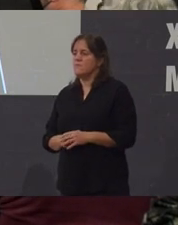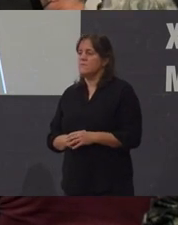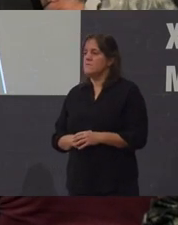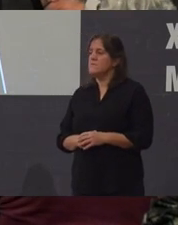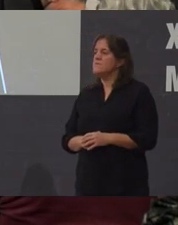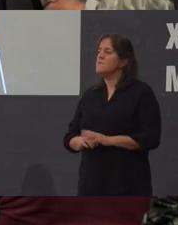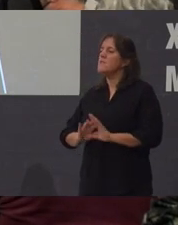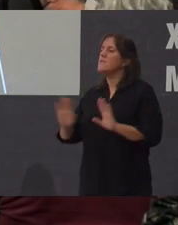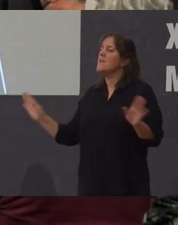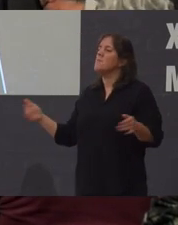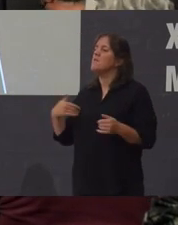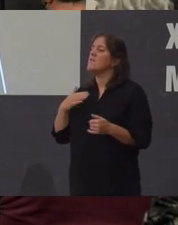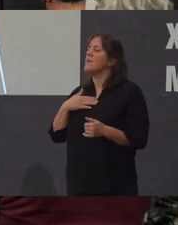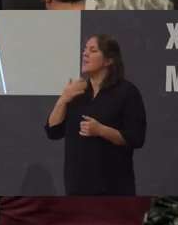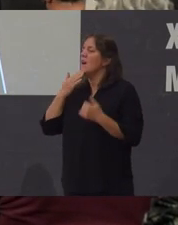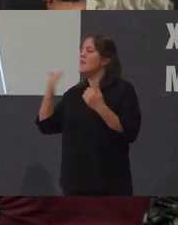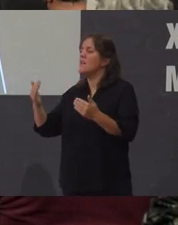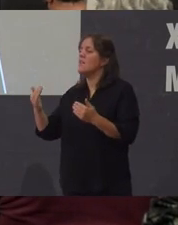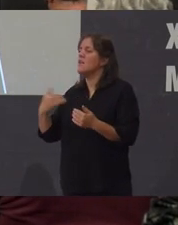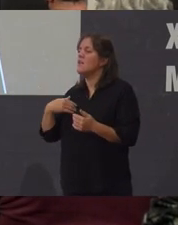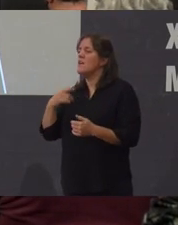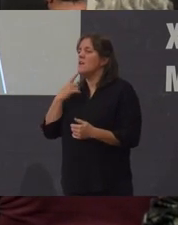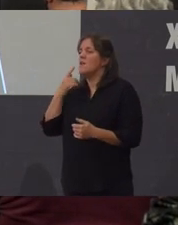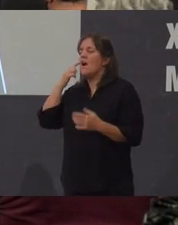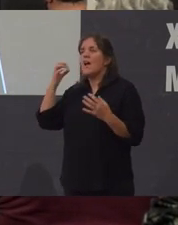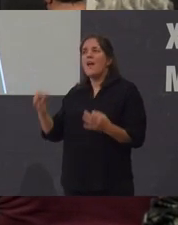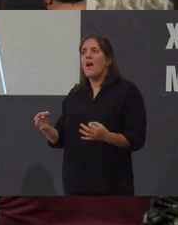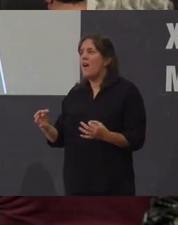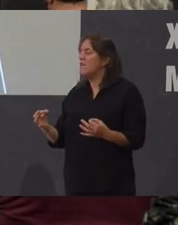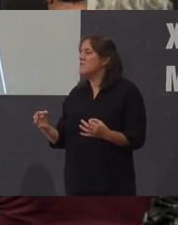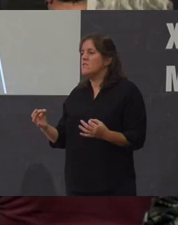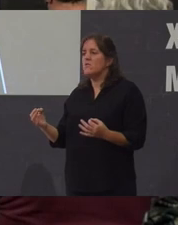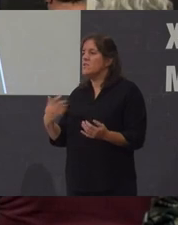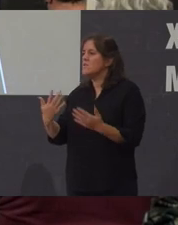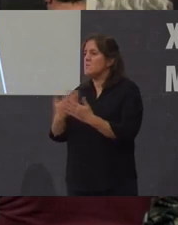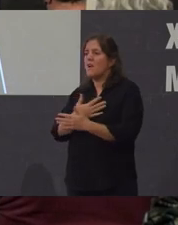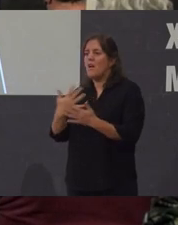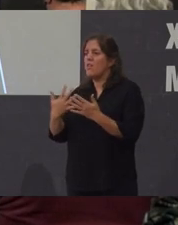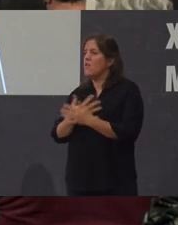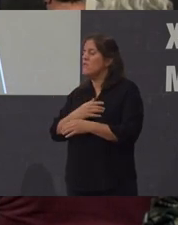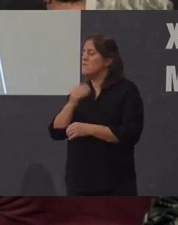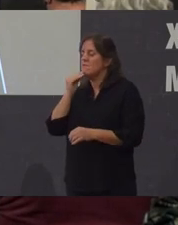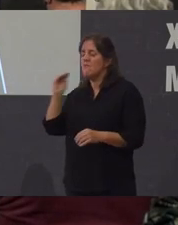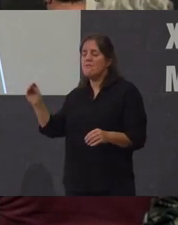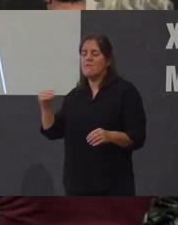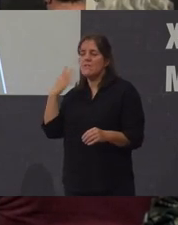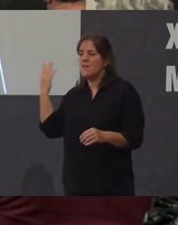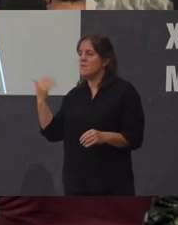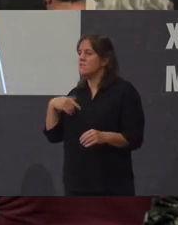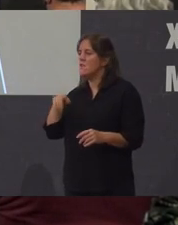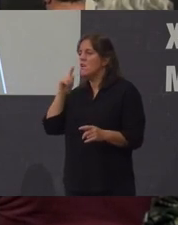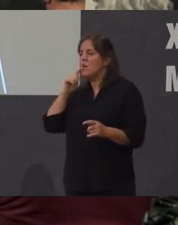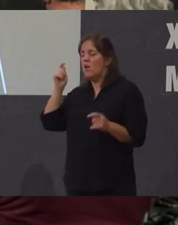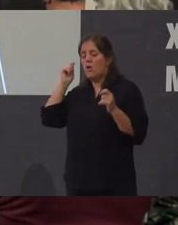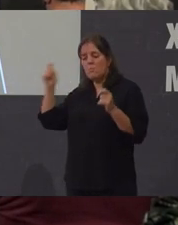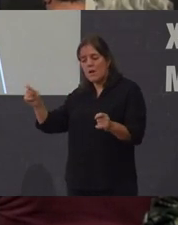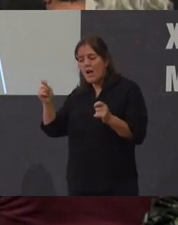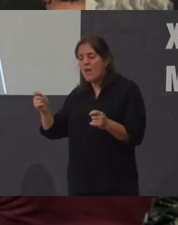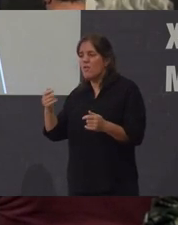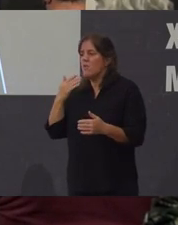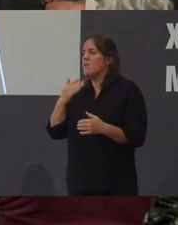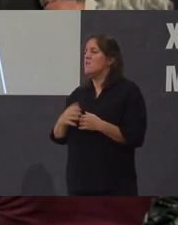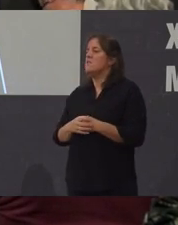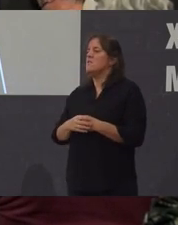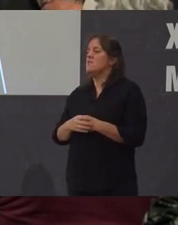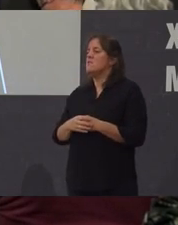Antes de mais nada, queria agradecer, porque realmente foi uma explicação fantástica. Aliás, que